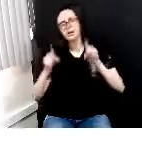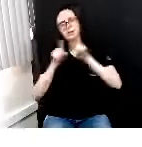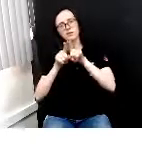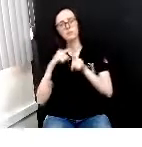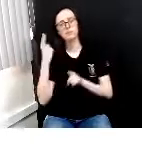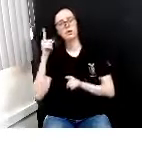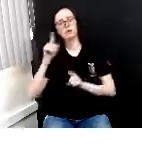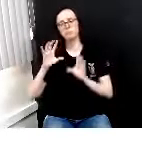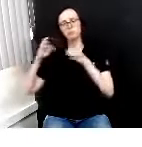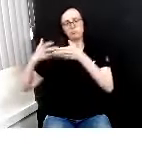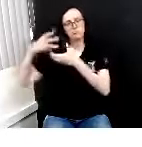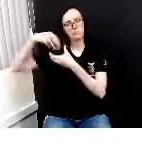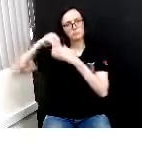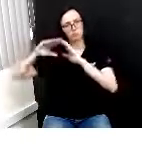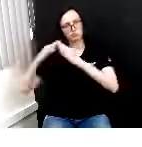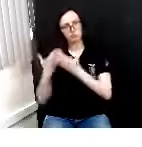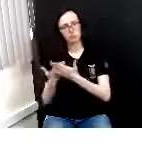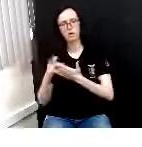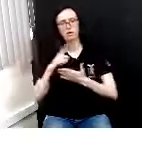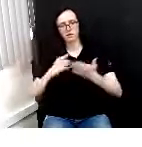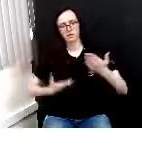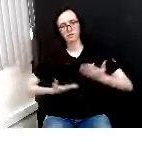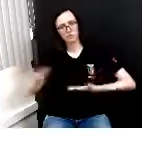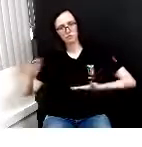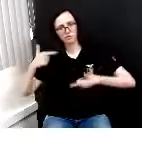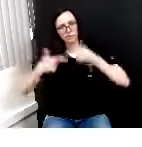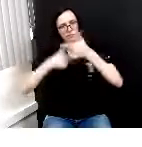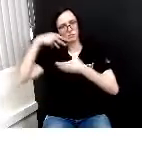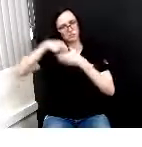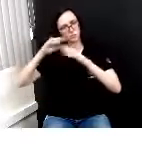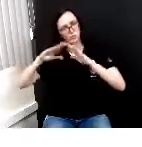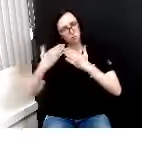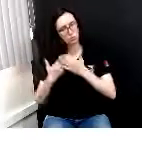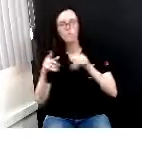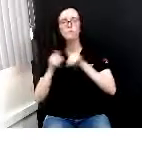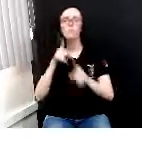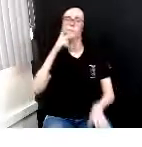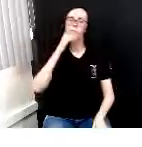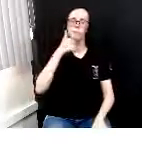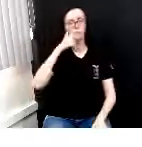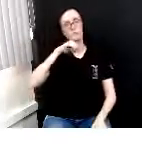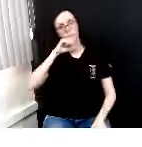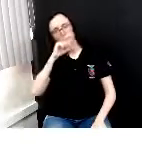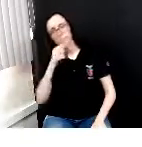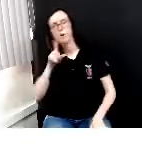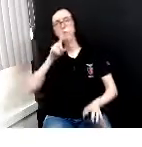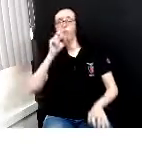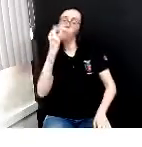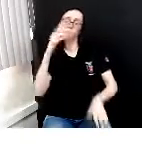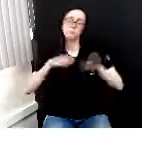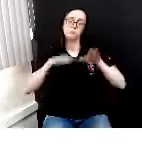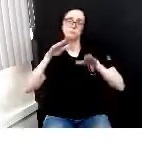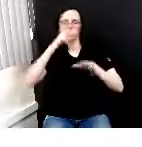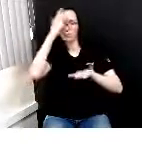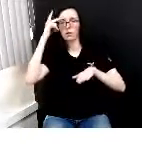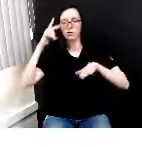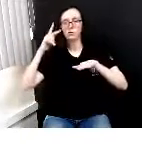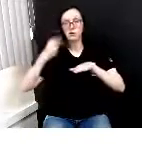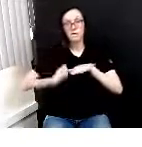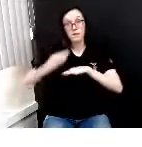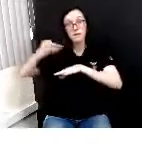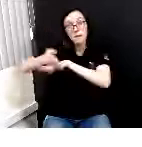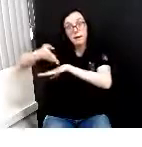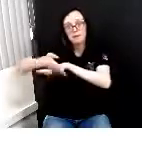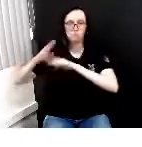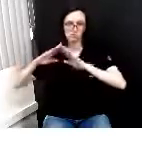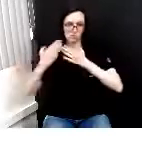a comunidade escolar, tanto com os servidores da escola, quanto com os pais, né, e pessoas próximas à escola, tá certo?